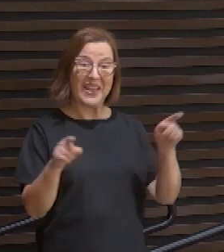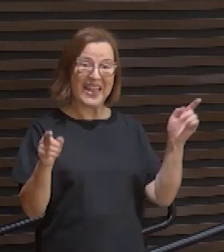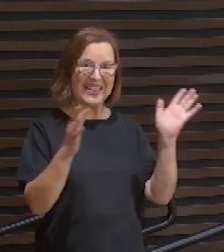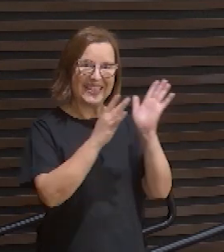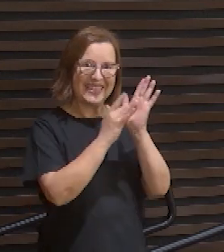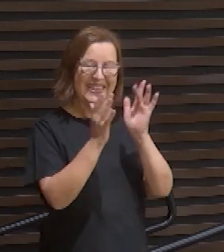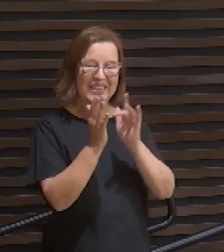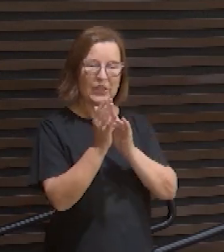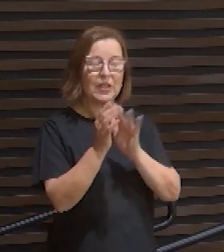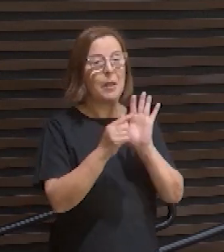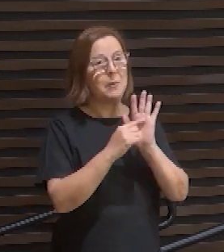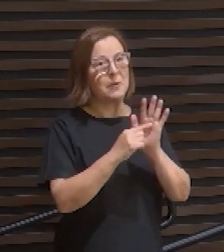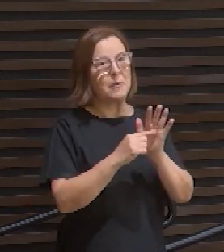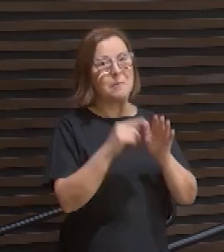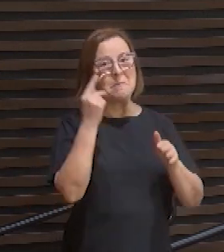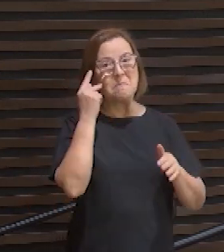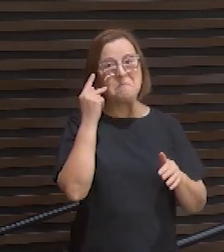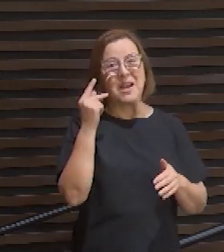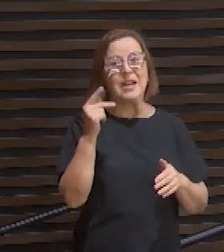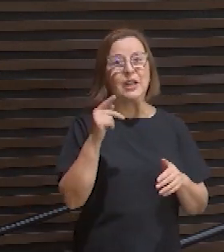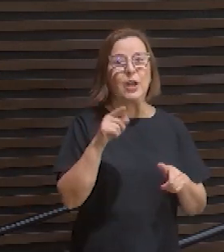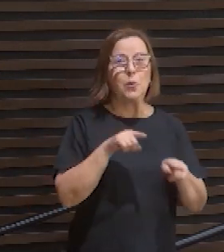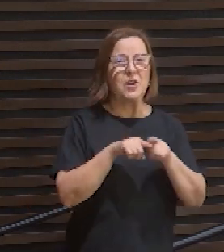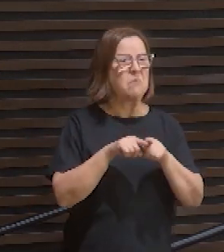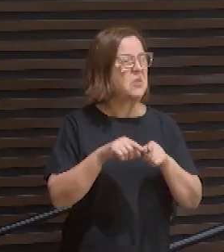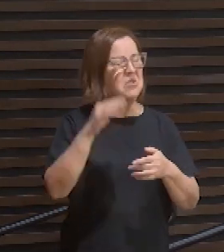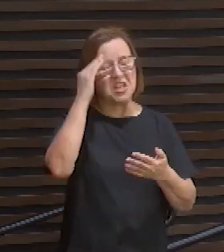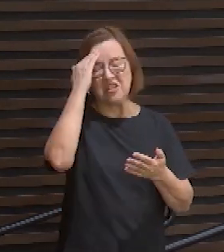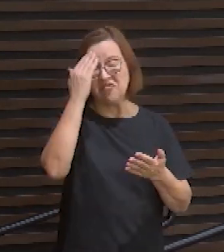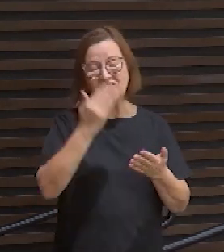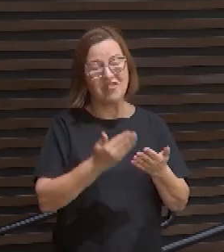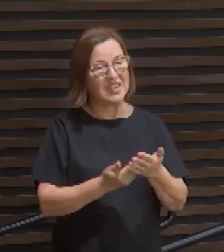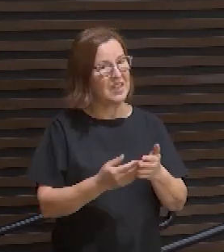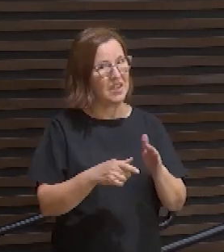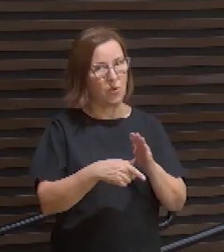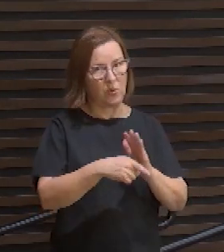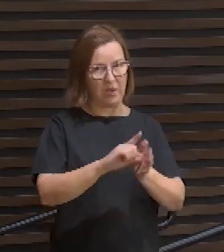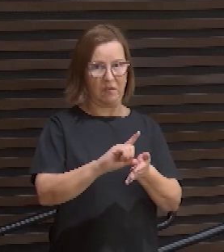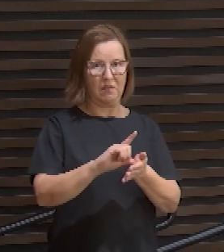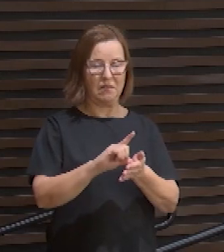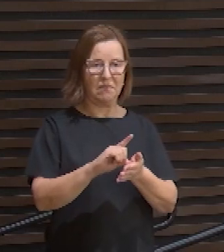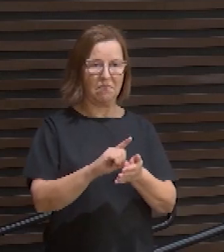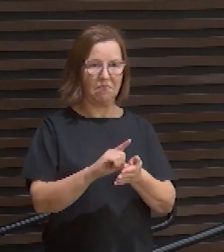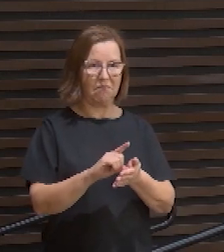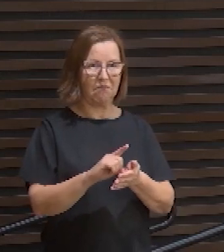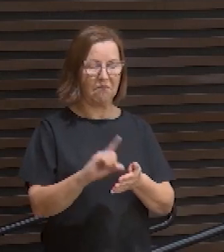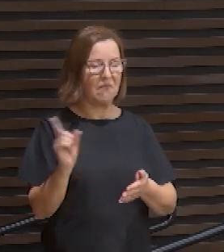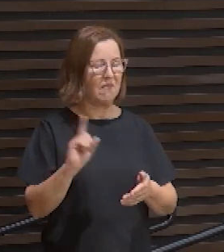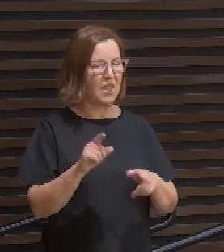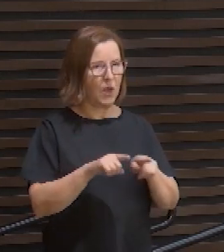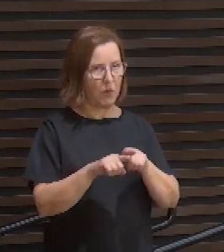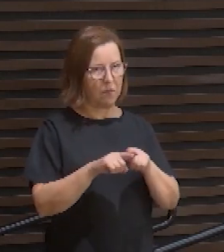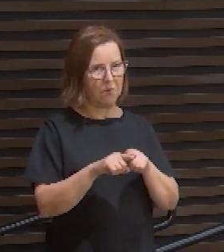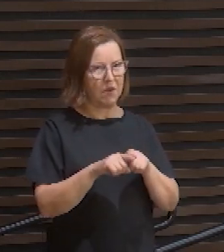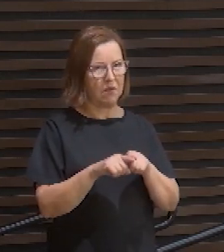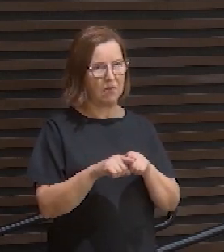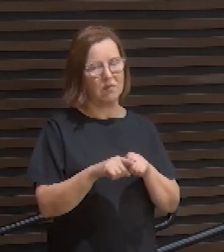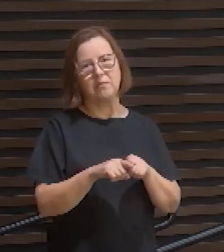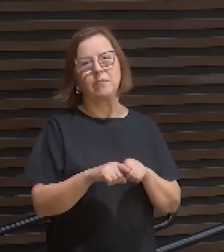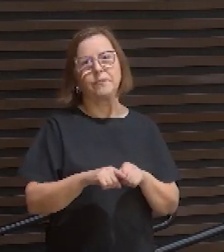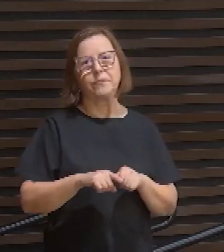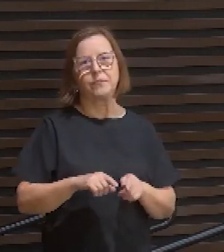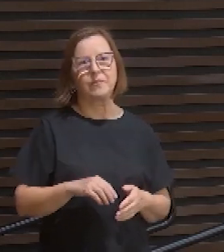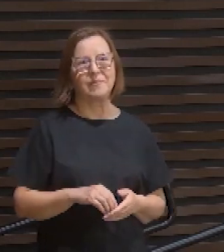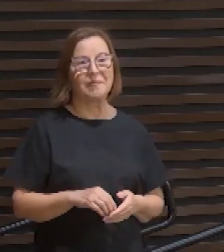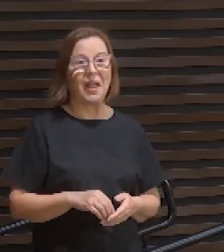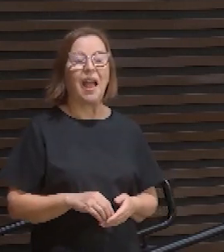aquele irmão que não cria nele, que não crera nele anteriormente. O meio-irmão, O ex-incrédulo agora vê o